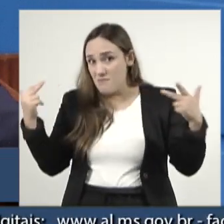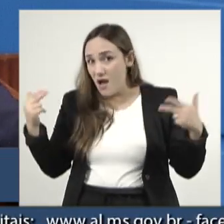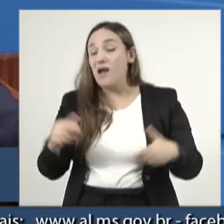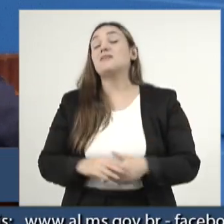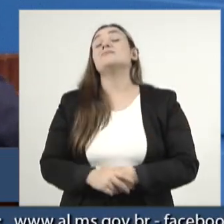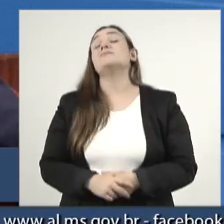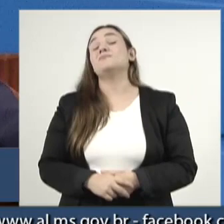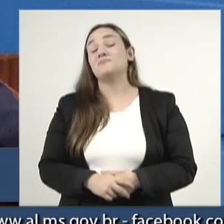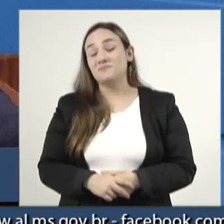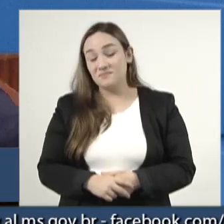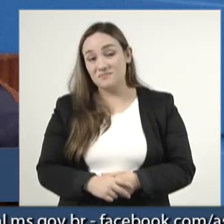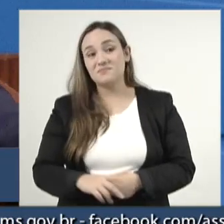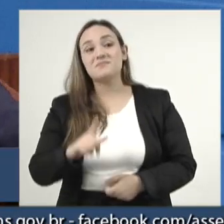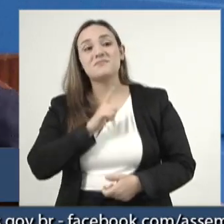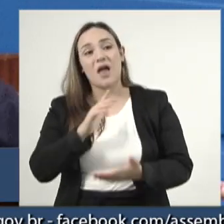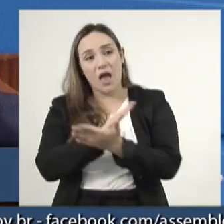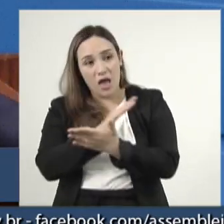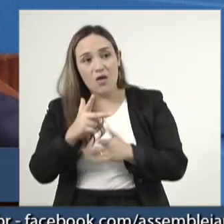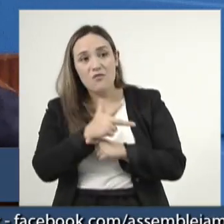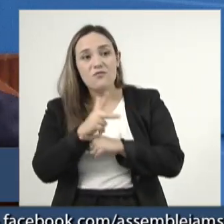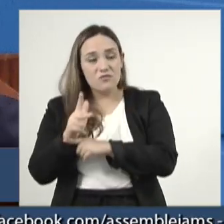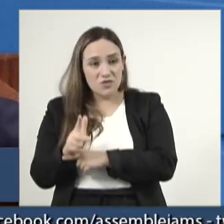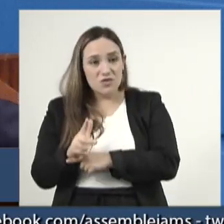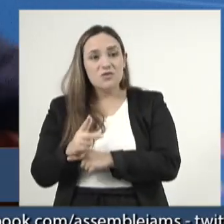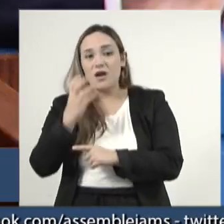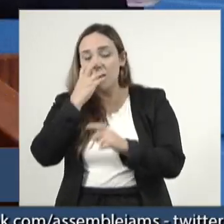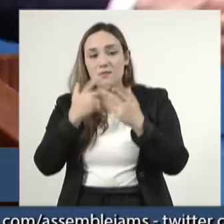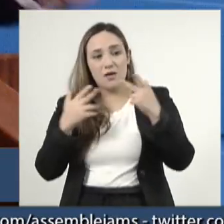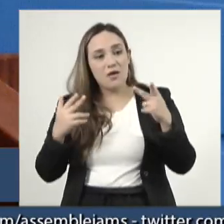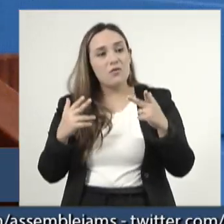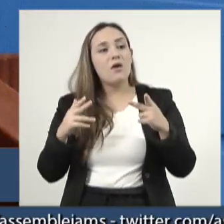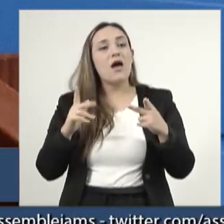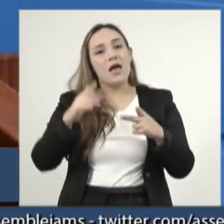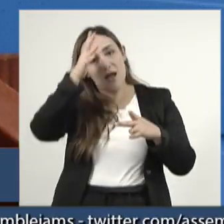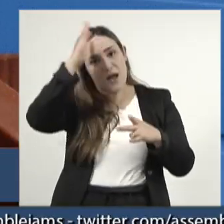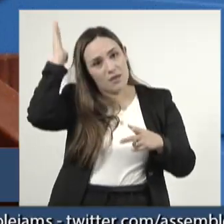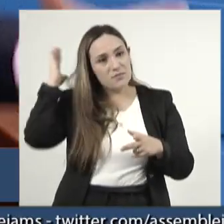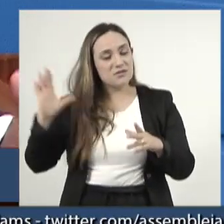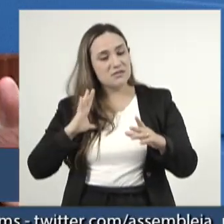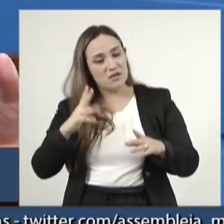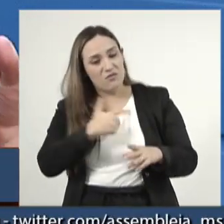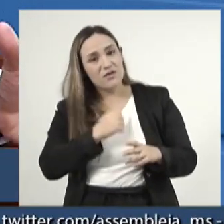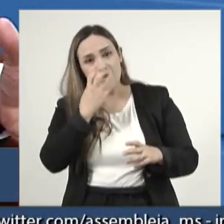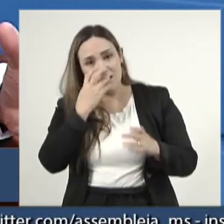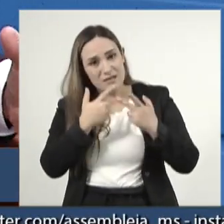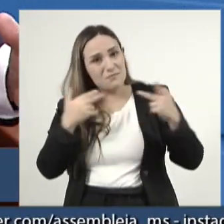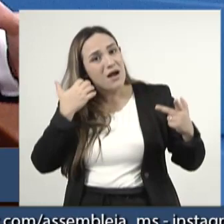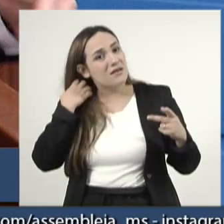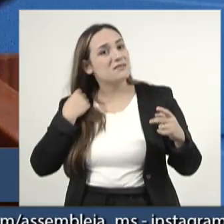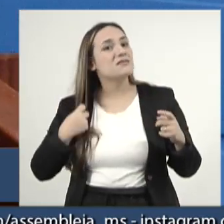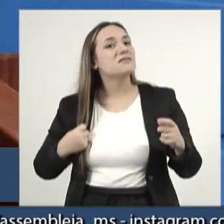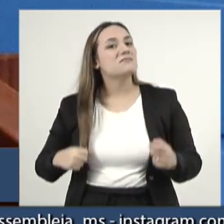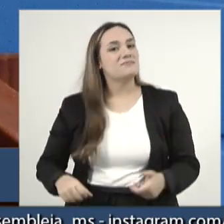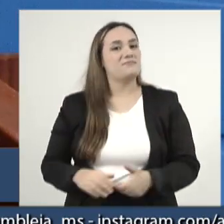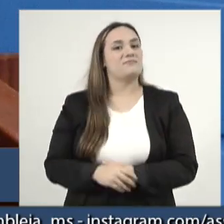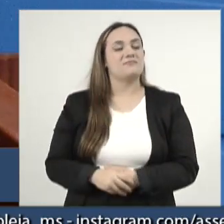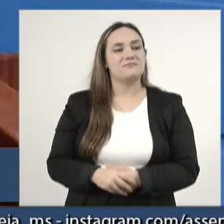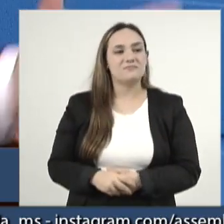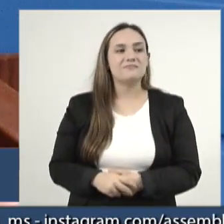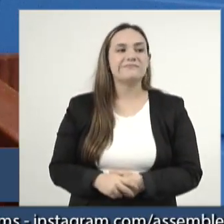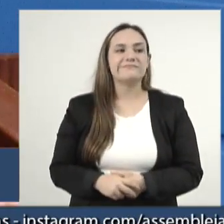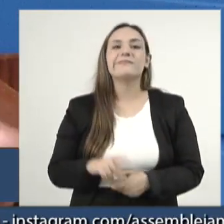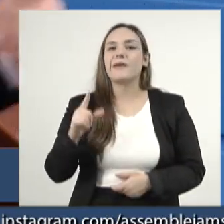por alguns vídeos, imagens, brigadistas socorrendo, inclusive, animais, né, que